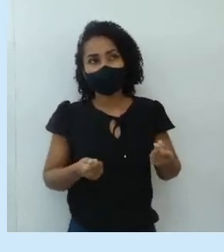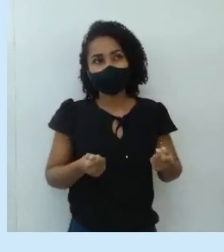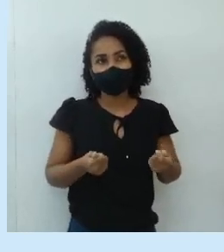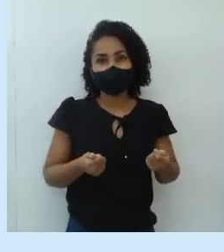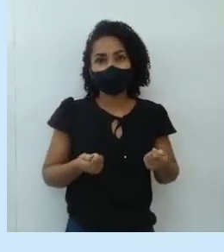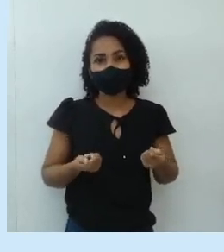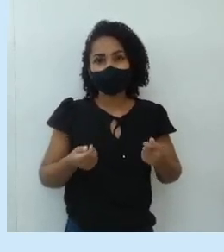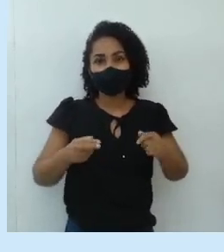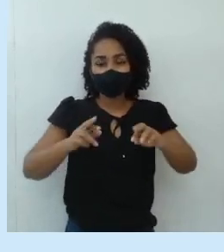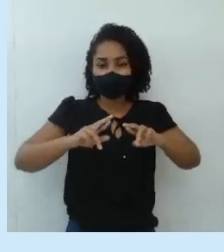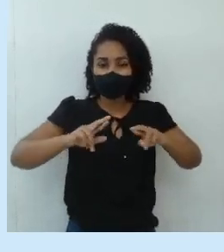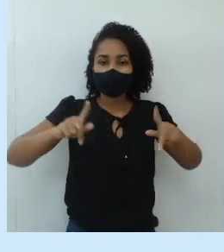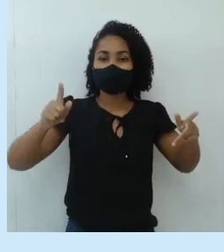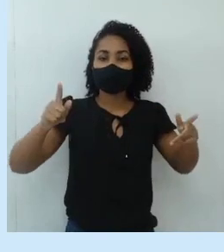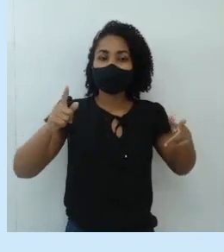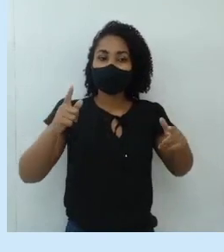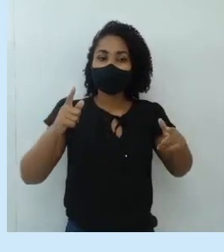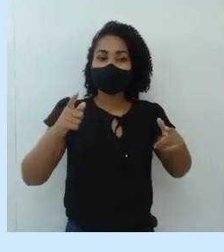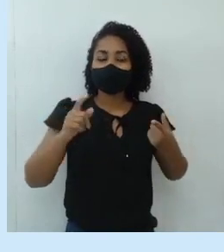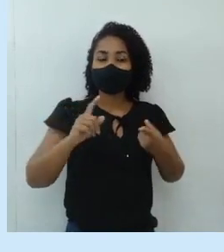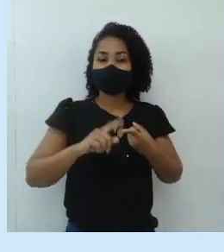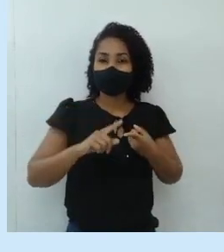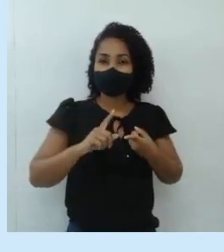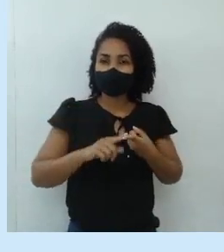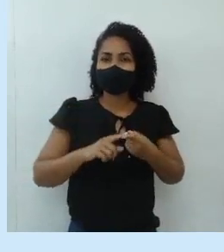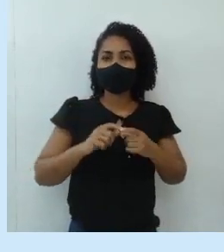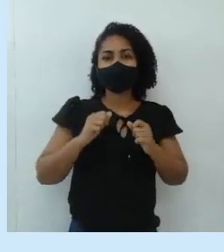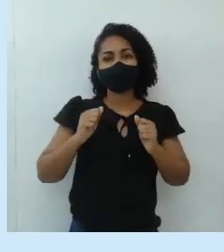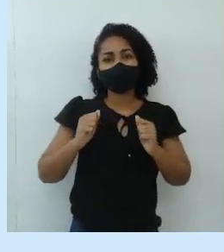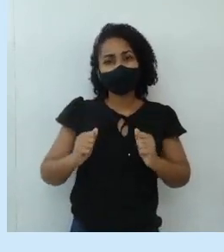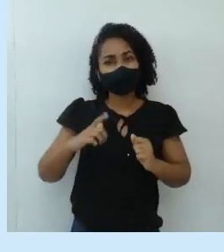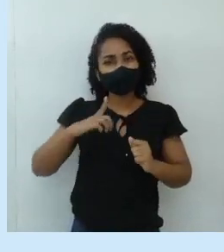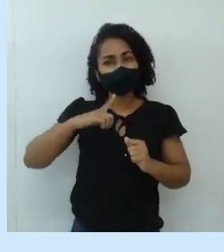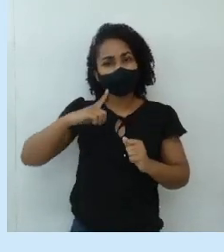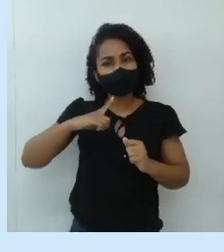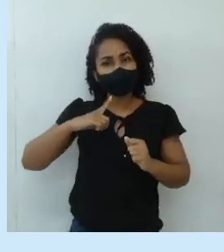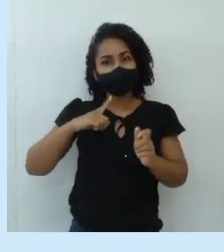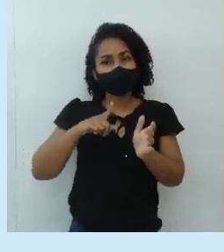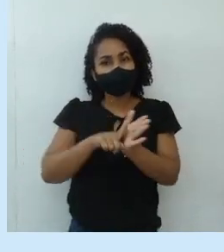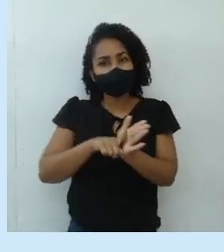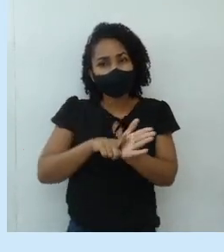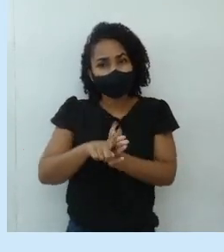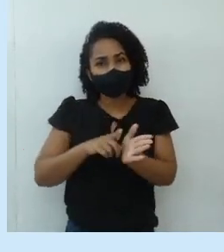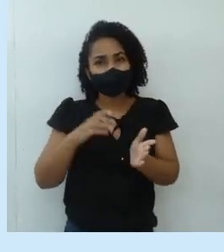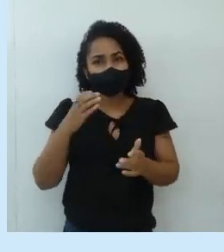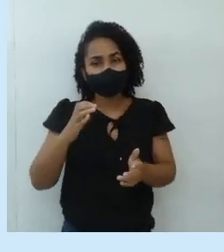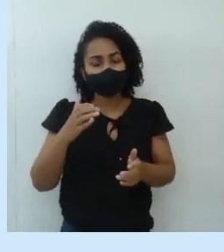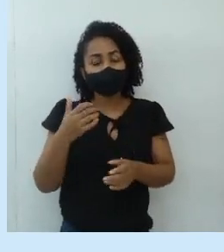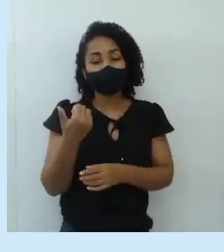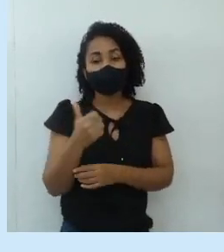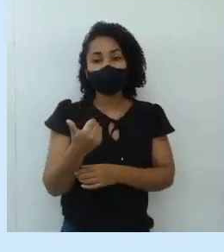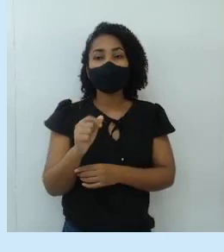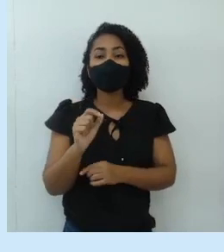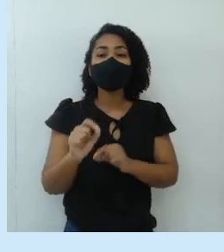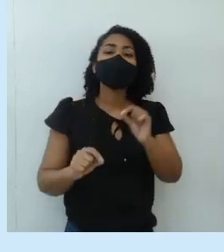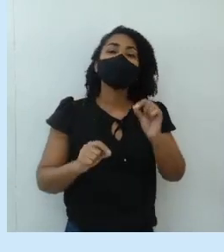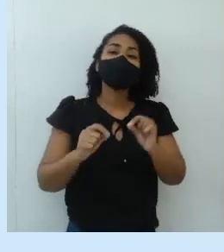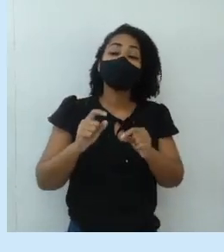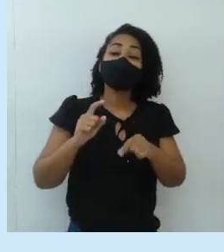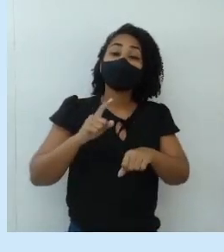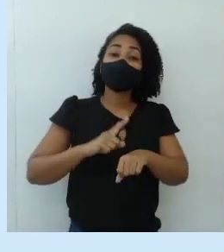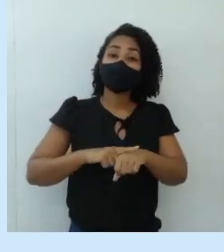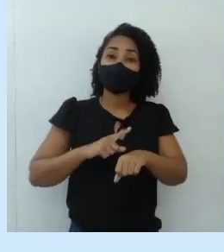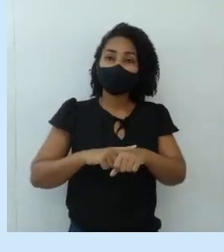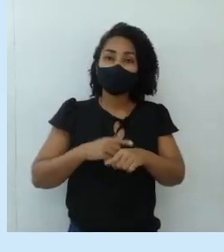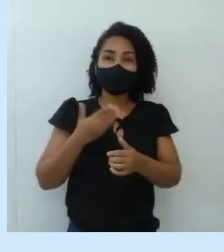diferentes escalas de tempo, a gente tem um método científico para análise do tempo, que é o